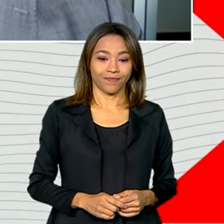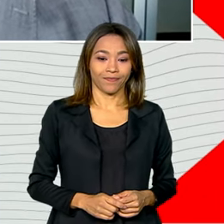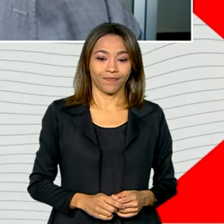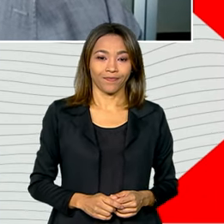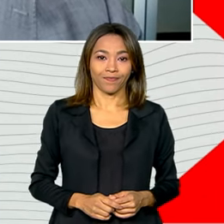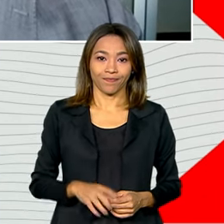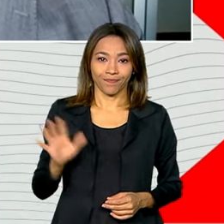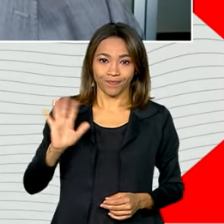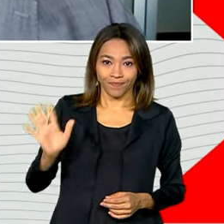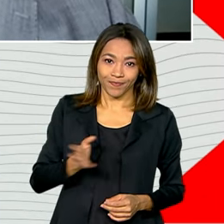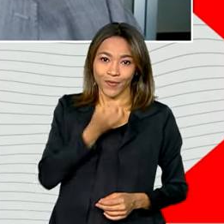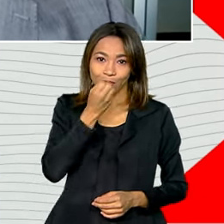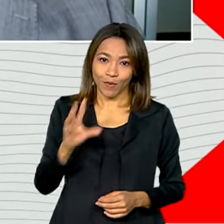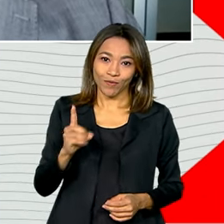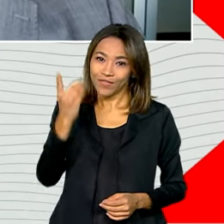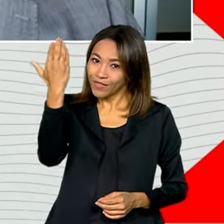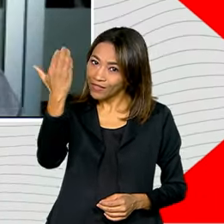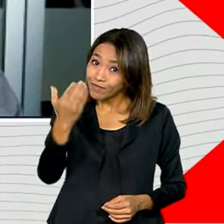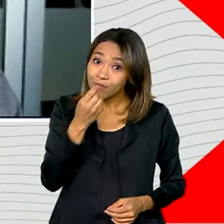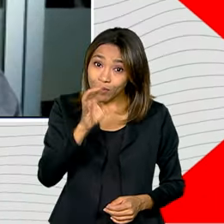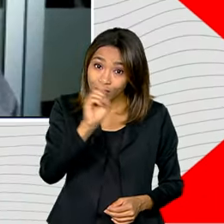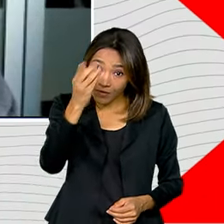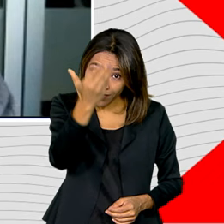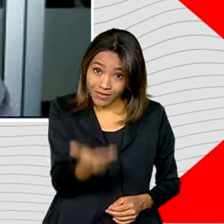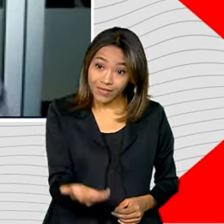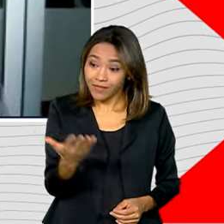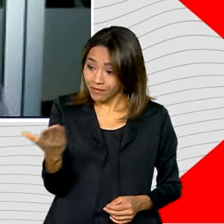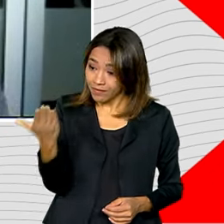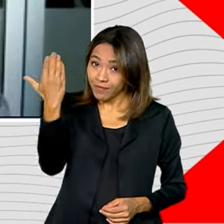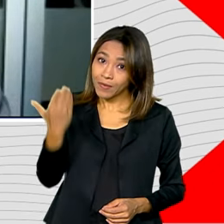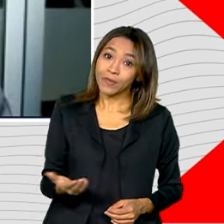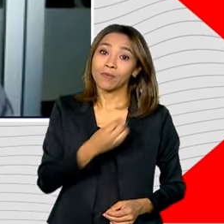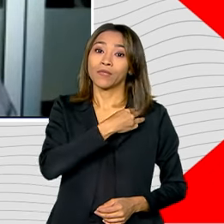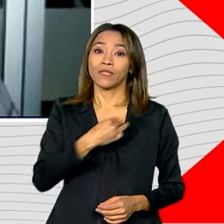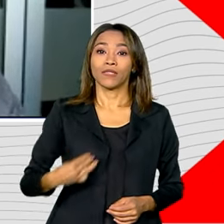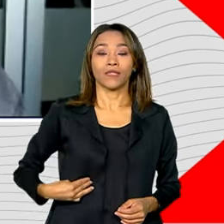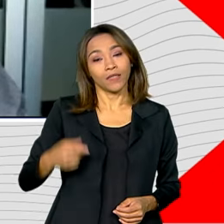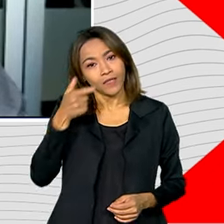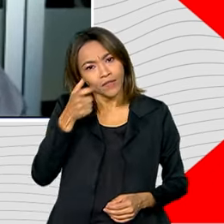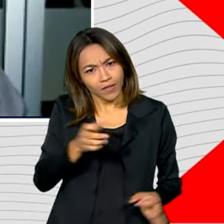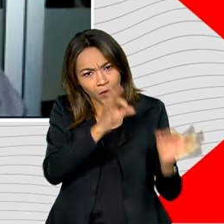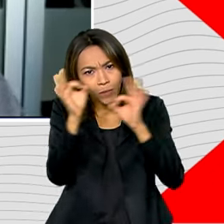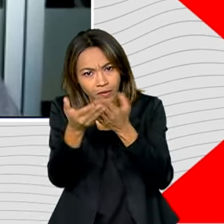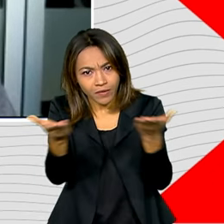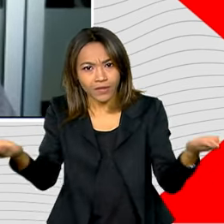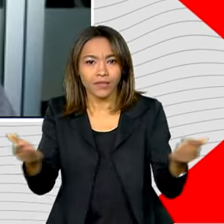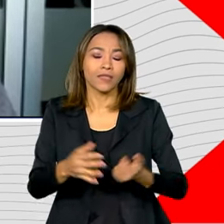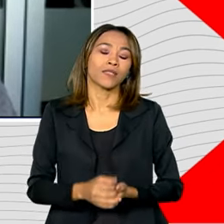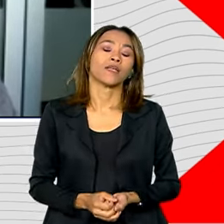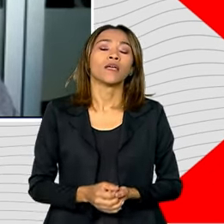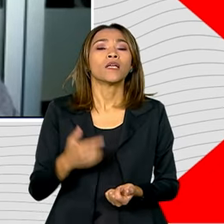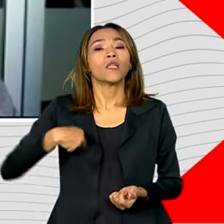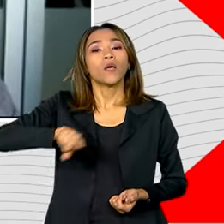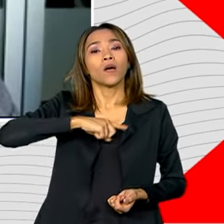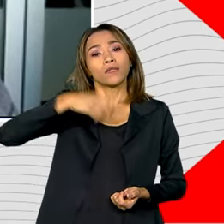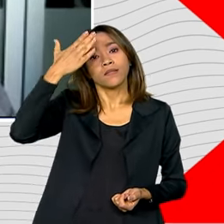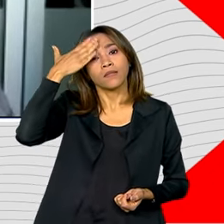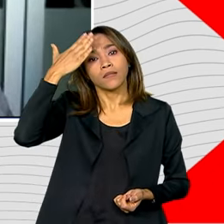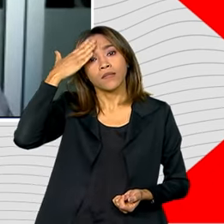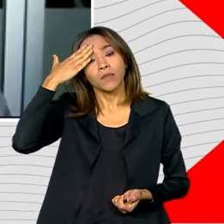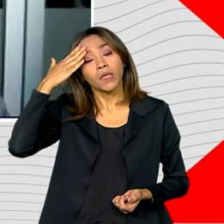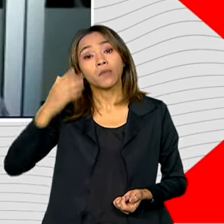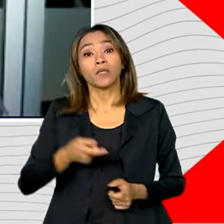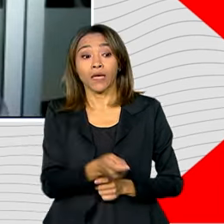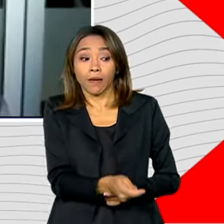Oi, Karine. Bom dia a você. Bom dia, ministro, a todos que estão nos acompanhando. Ministro, a gente sabe que essa questão da pesca ela está